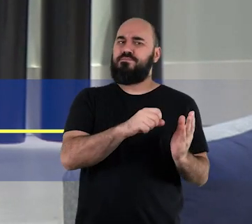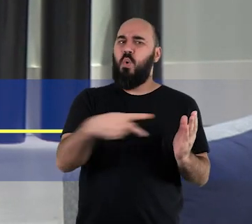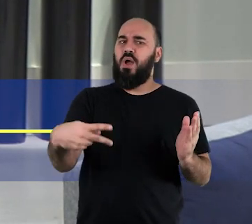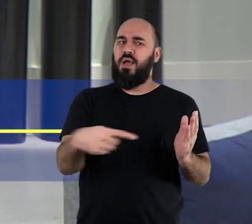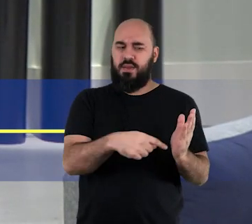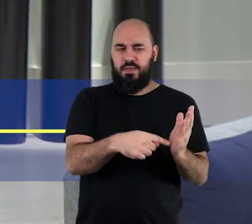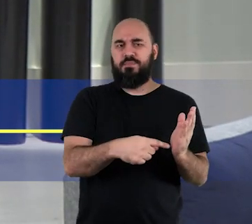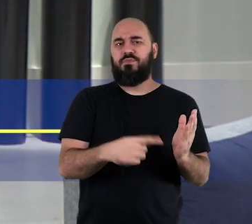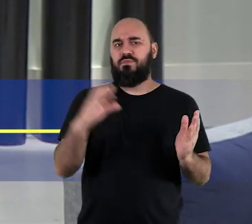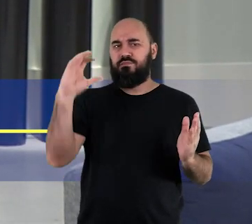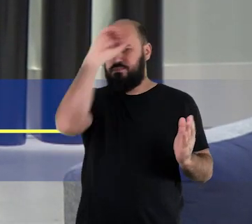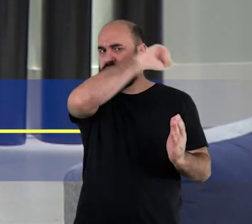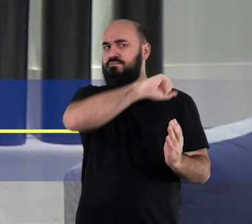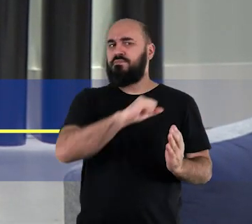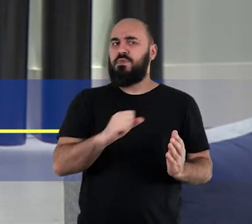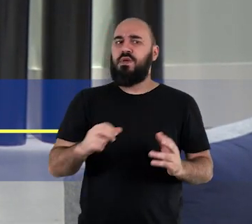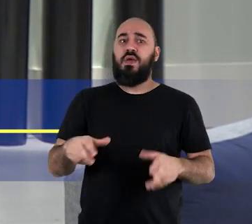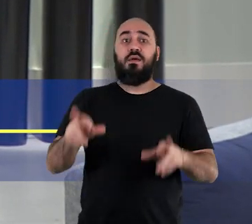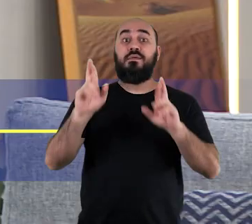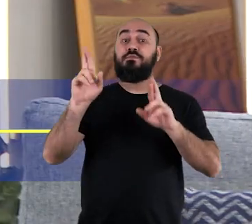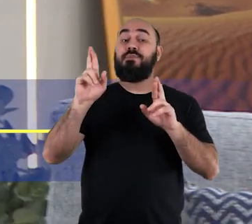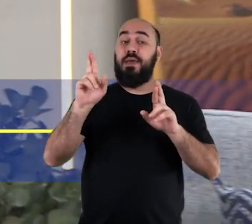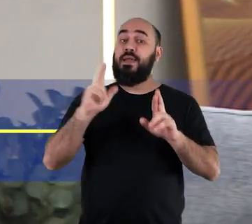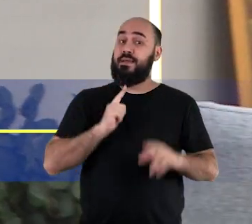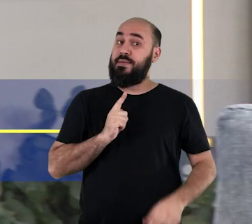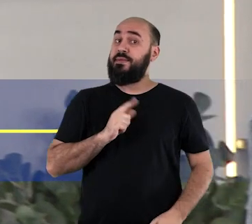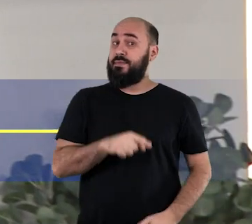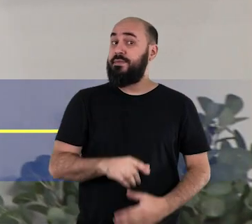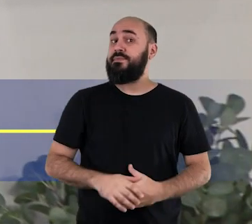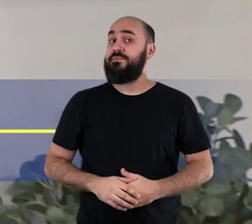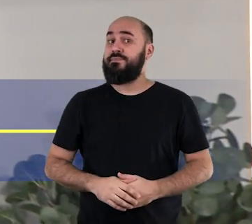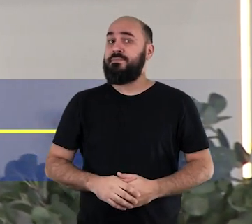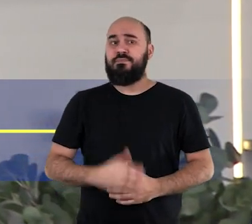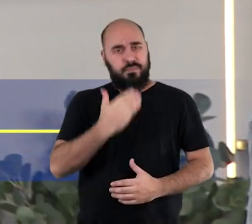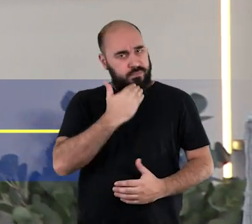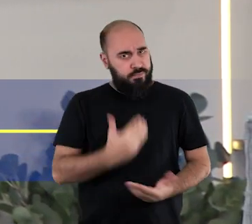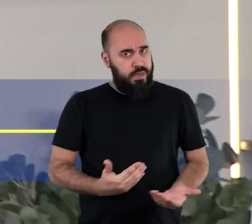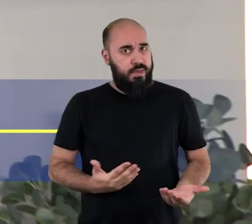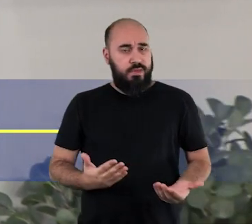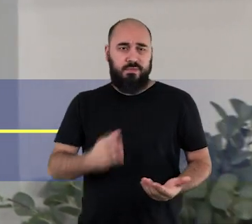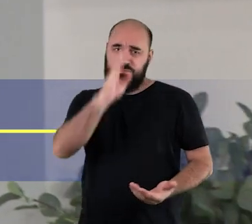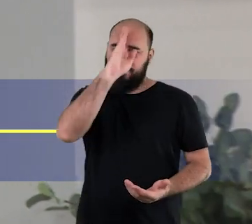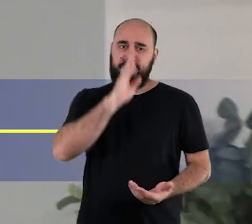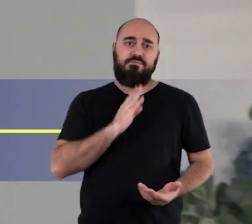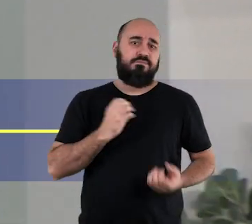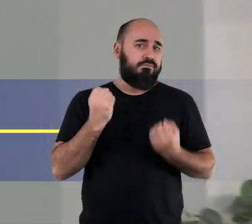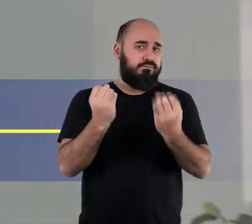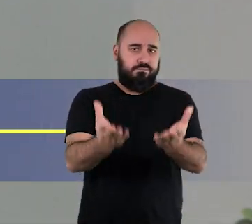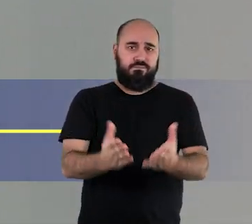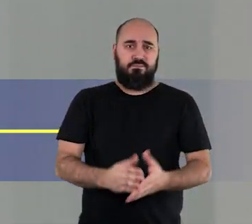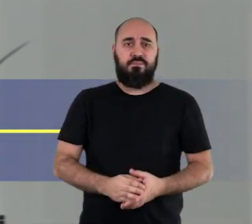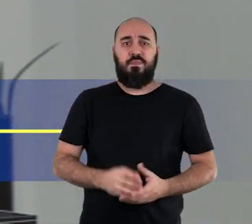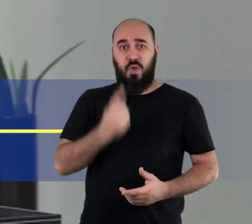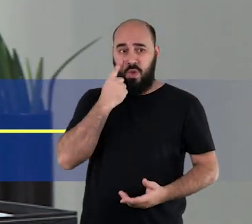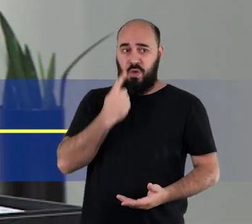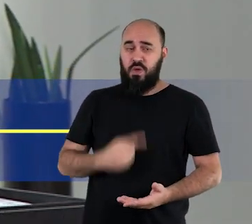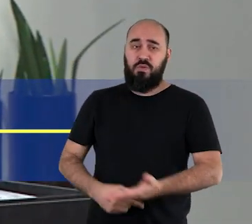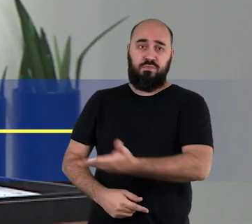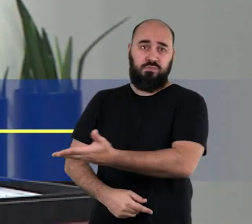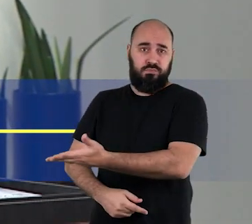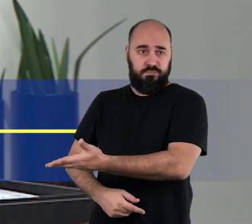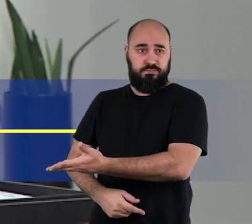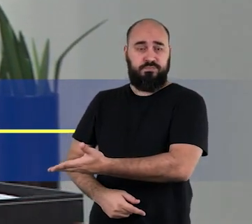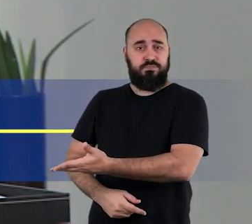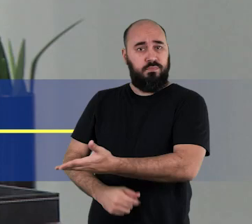Apocalipse, Revelações de Esperança. Peça que a gente lhe manda gratuitamente. O telefone está aí, 0